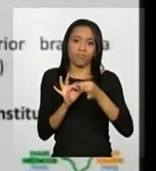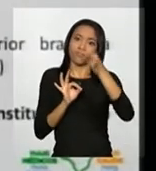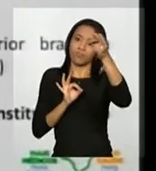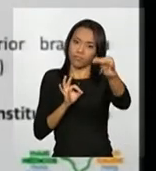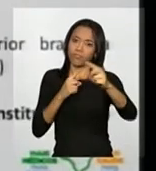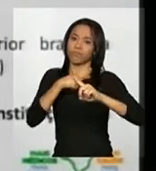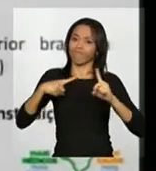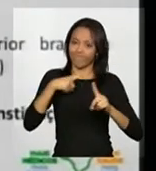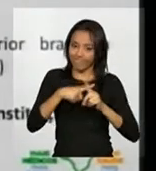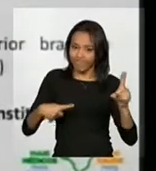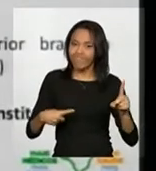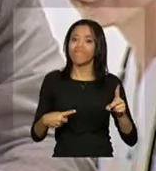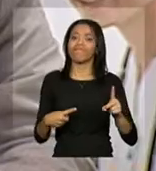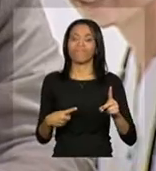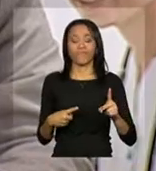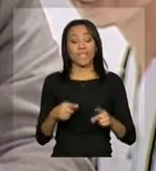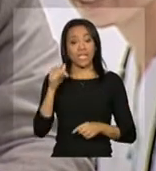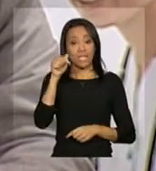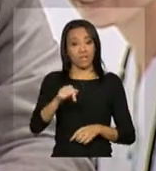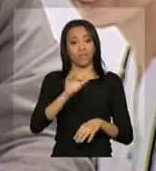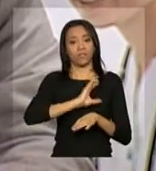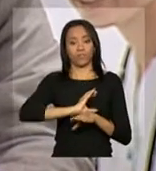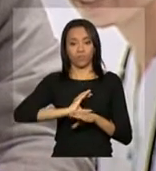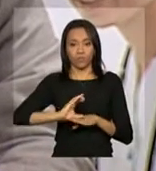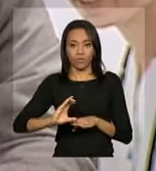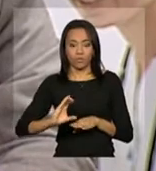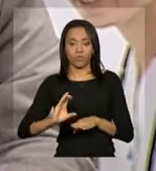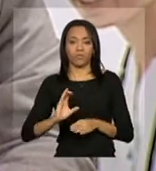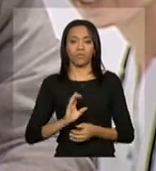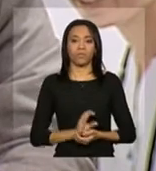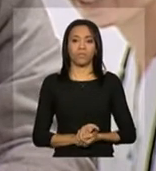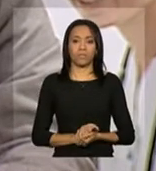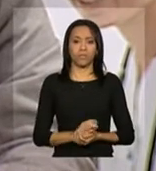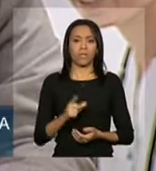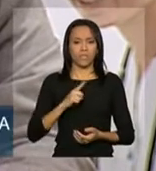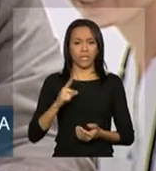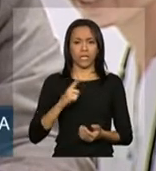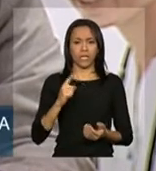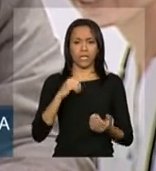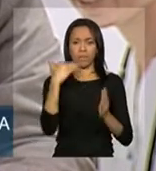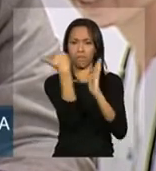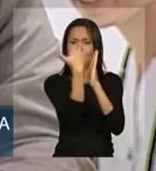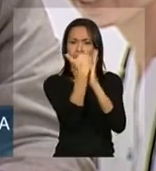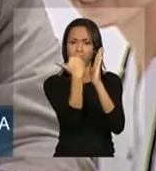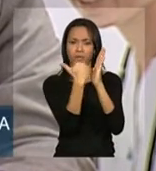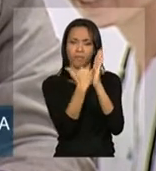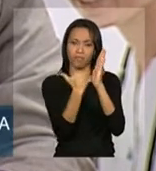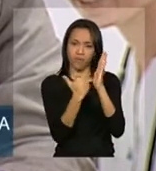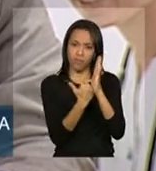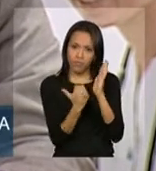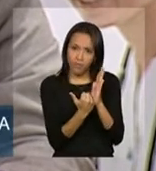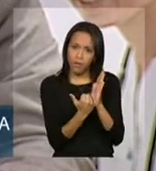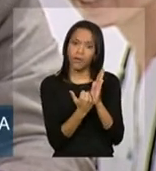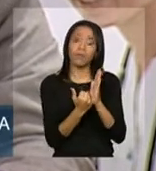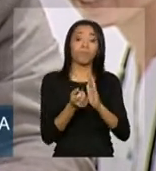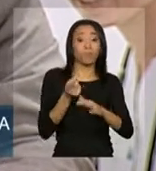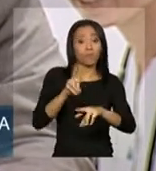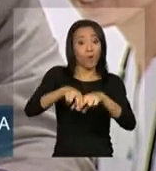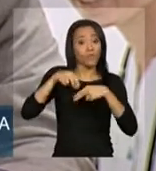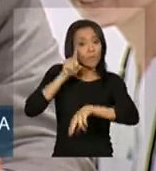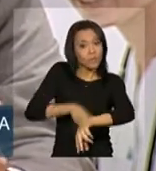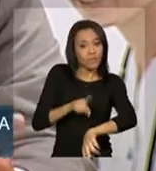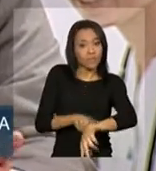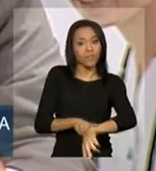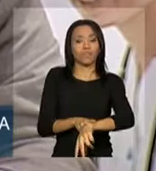curso ele será estendido com eh módulos adicionais pelo tempo de de sua duração ou